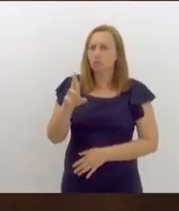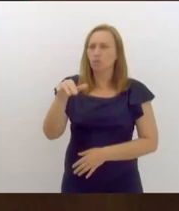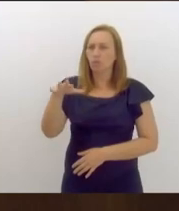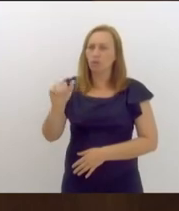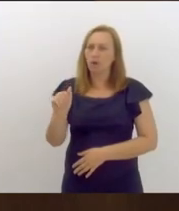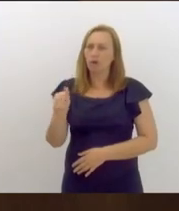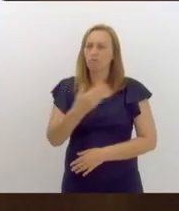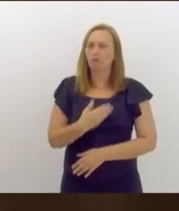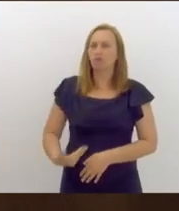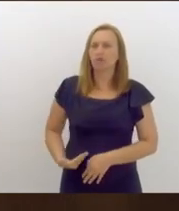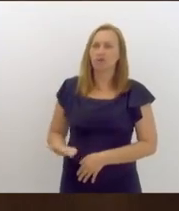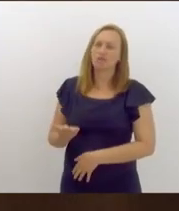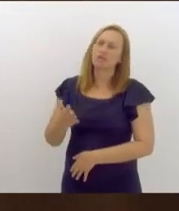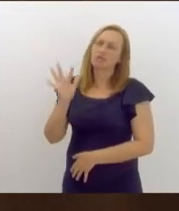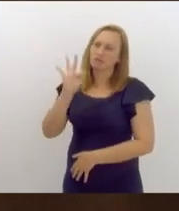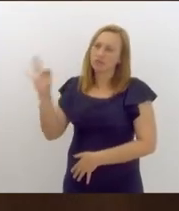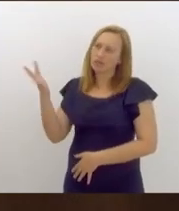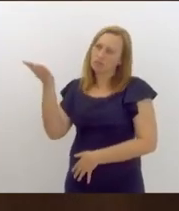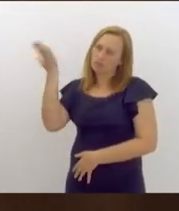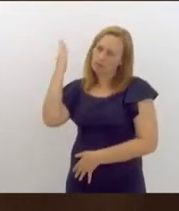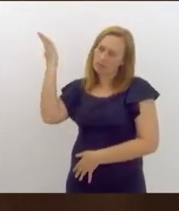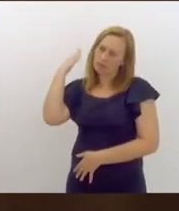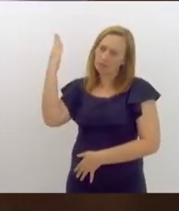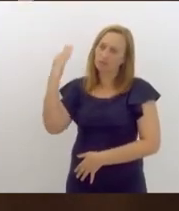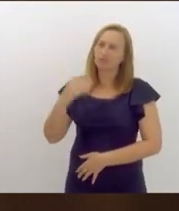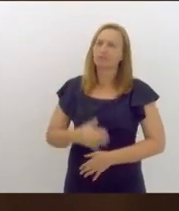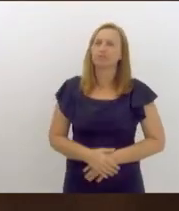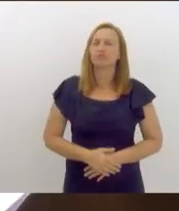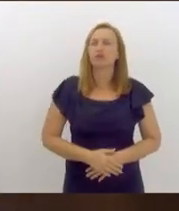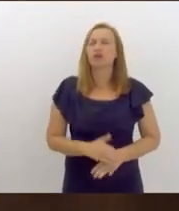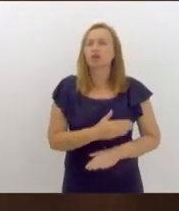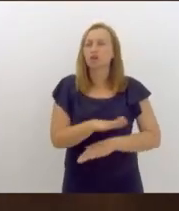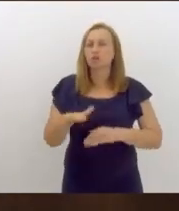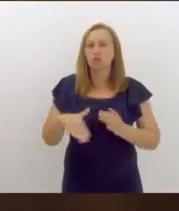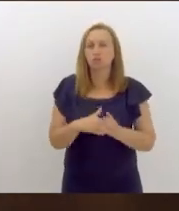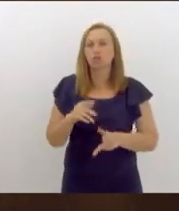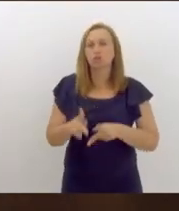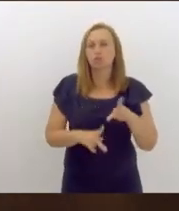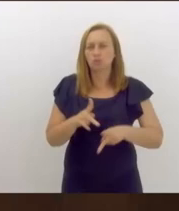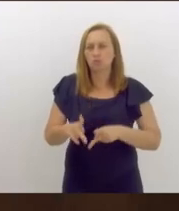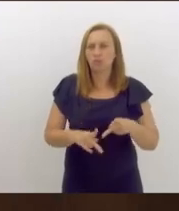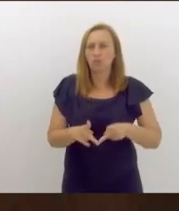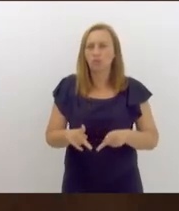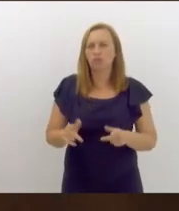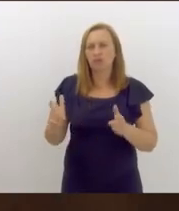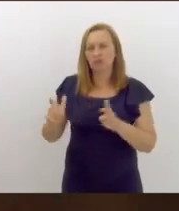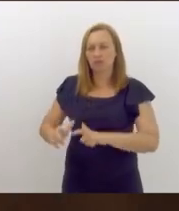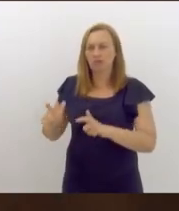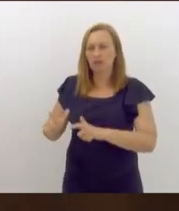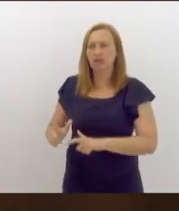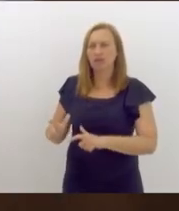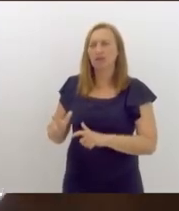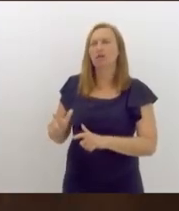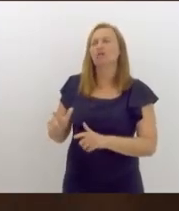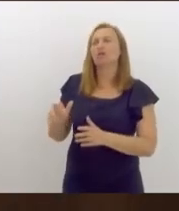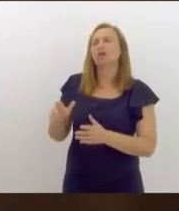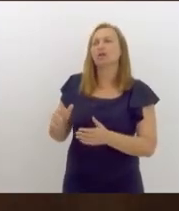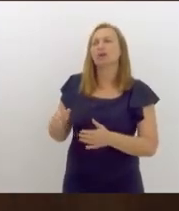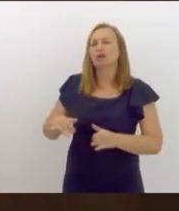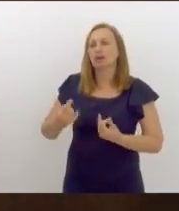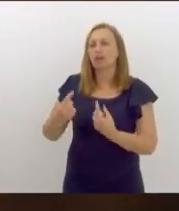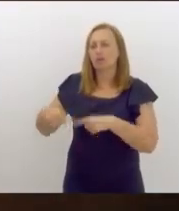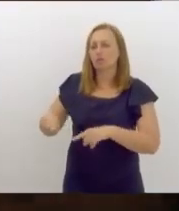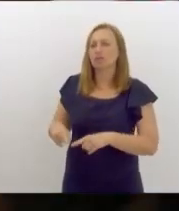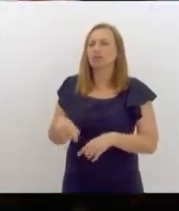Federal na época o governo bolsonaro e a população toda daquela região de Santa Cruz Sepetiba contra Então queria dar boa notícia